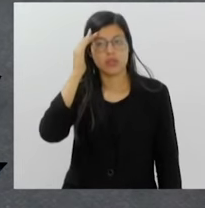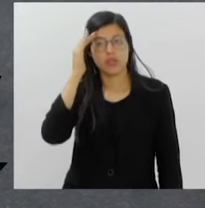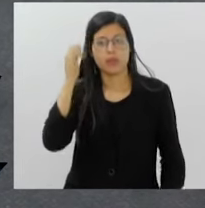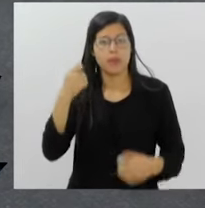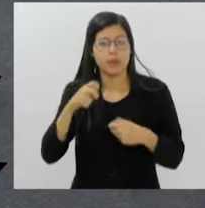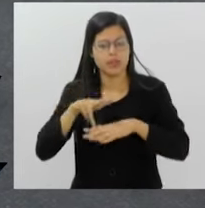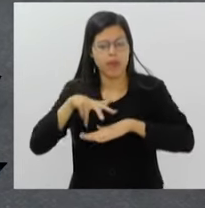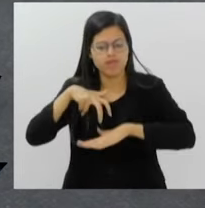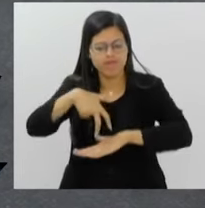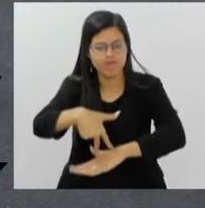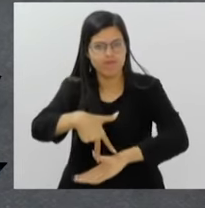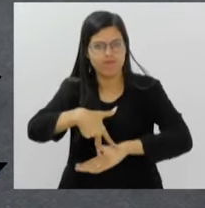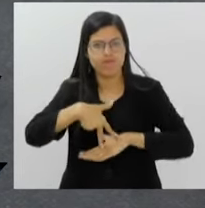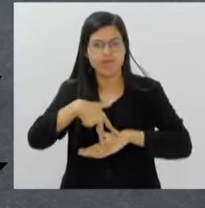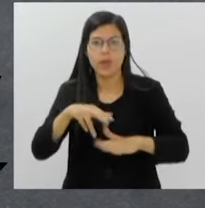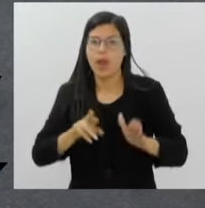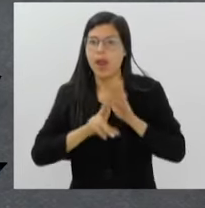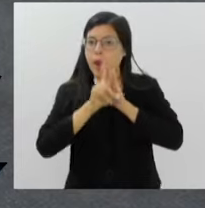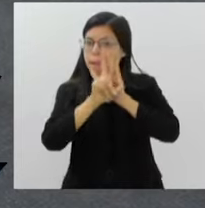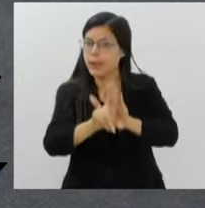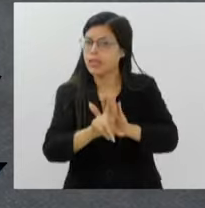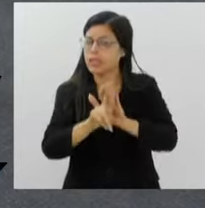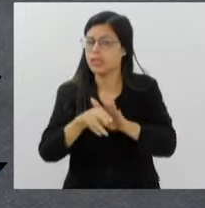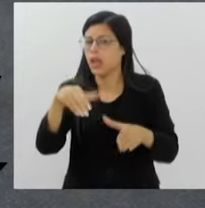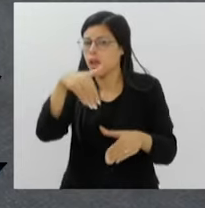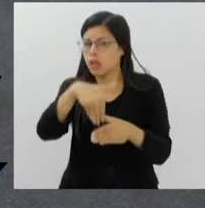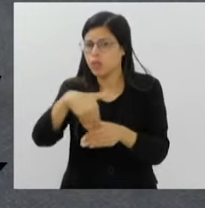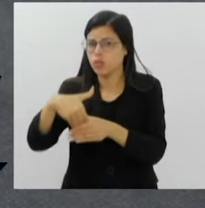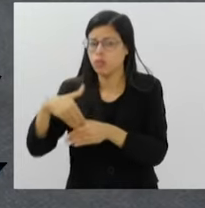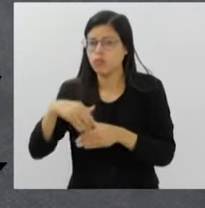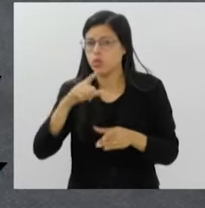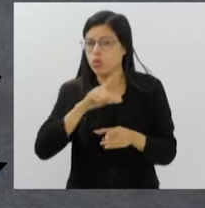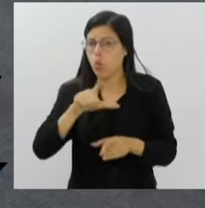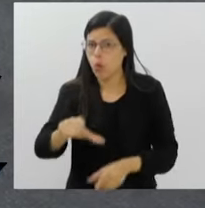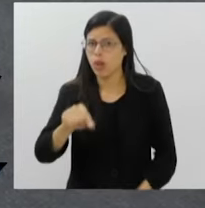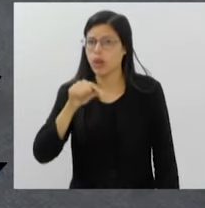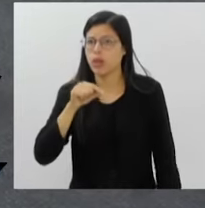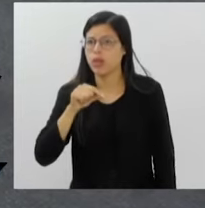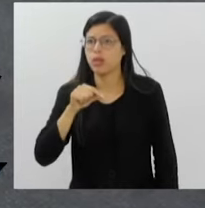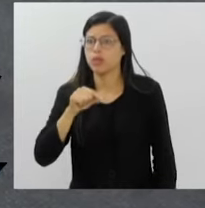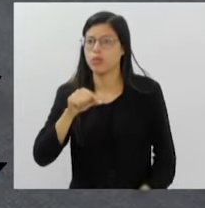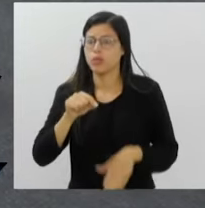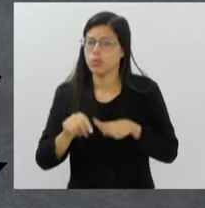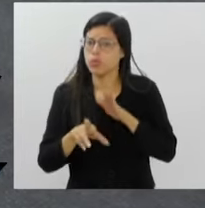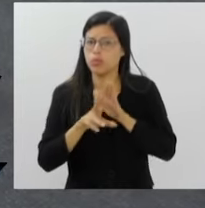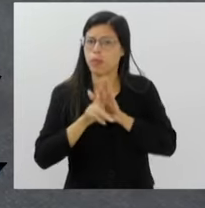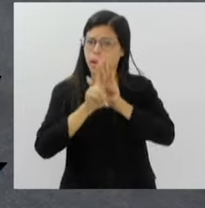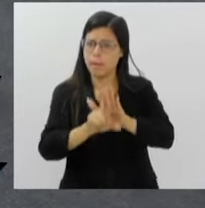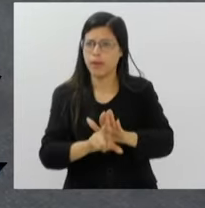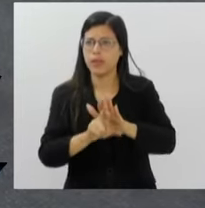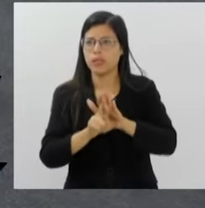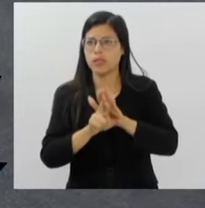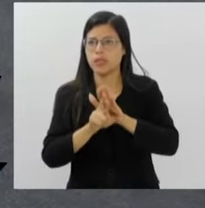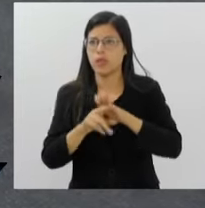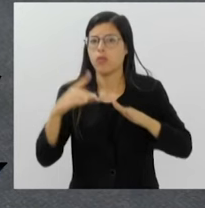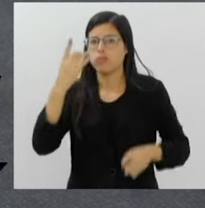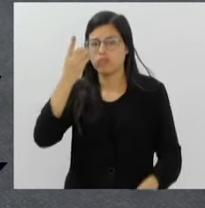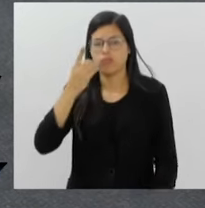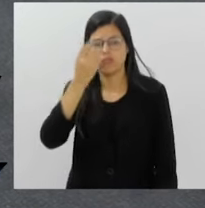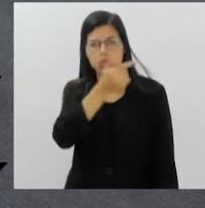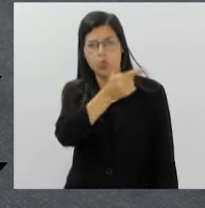posição, tem que representar, são eleitos aqui pelo Rio de Janeiro, então tem que lutar. E os deputados de outros estados,